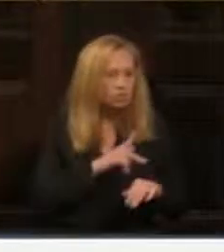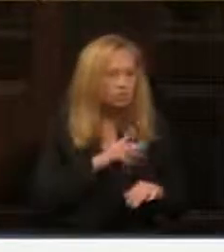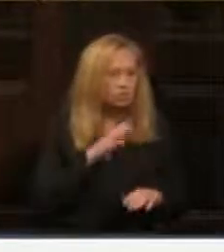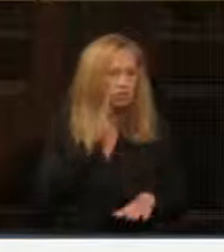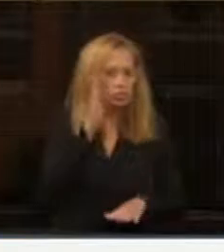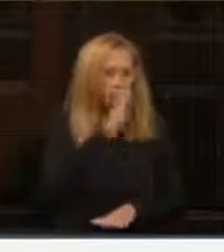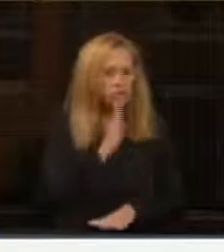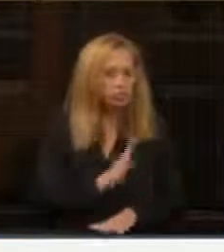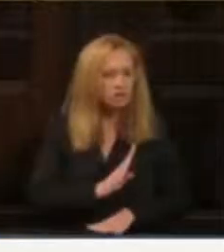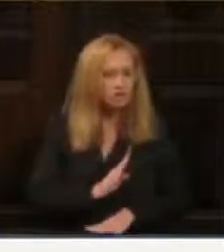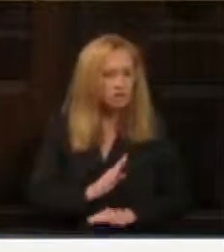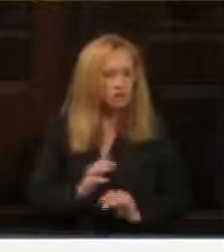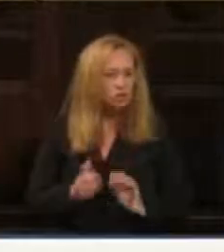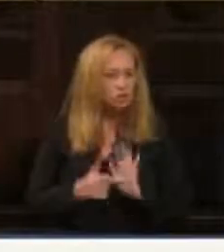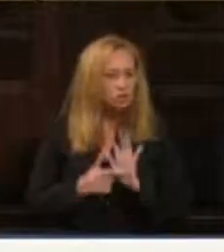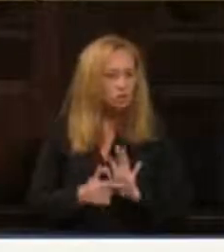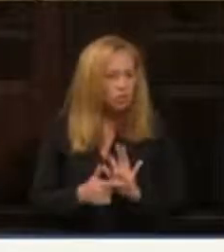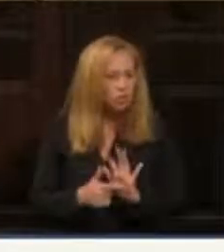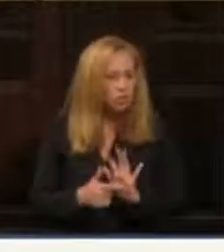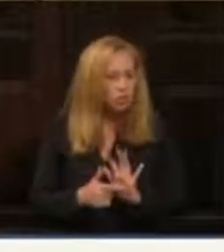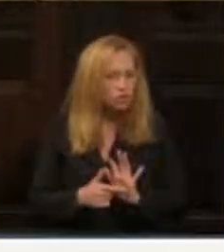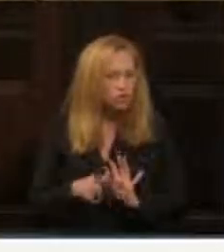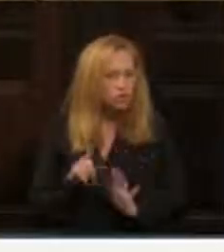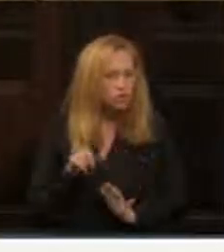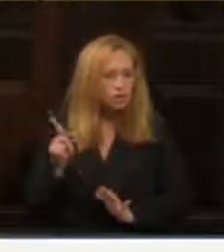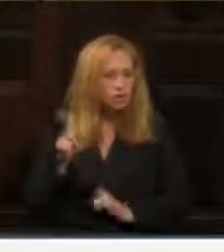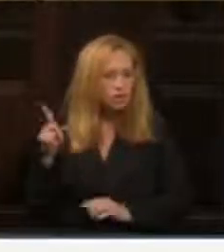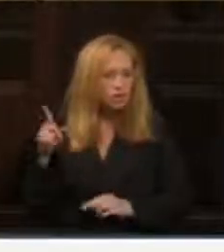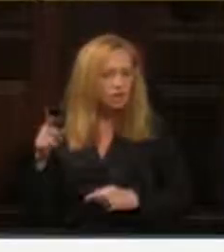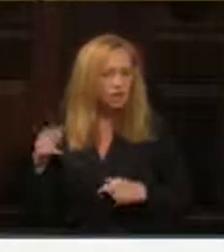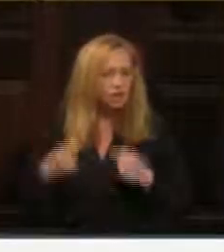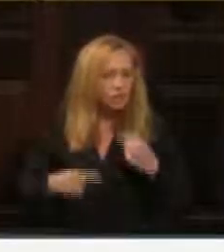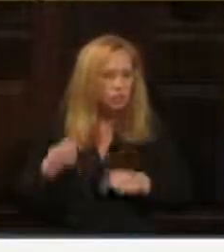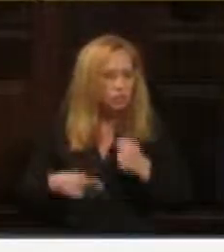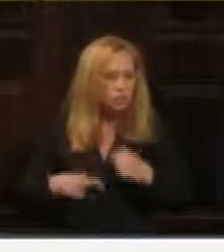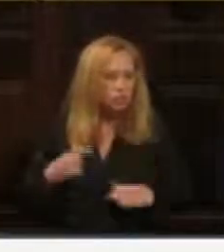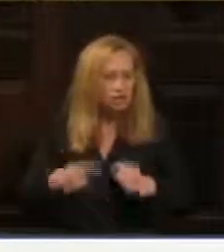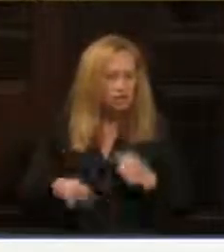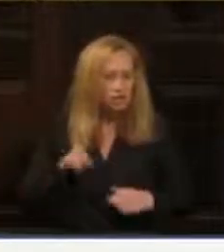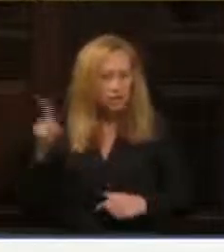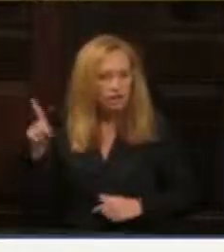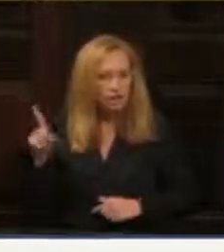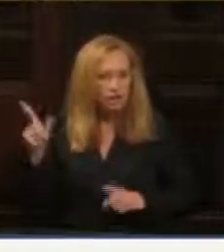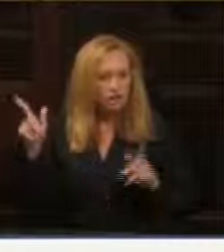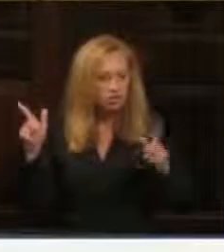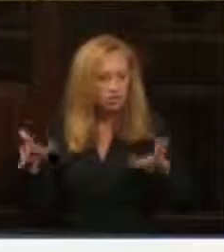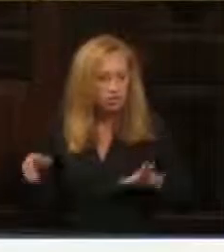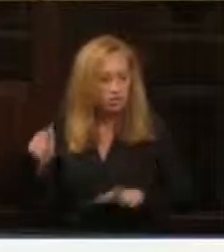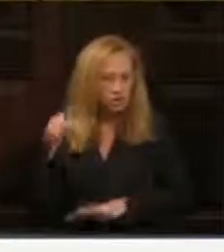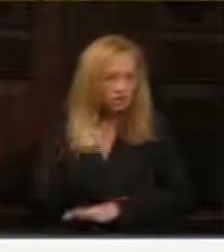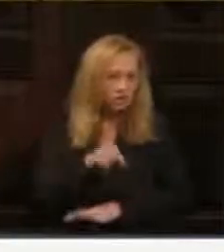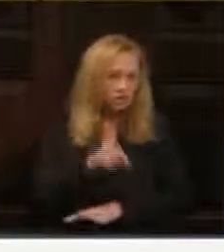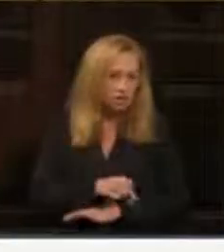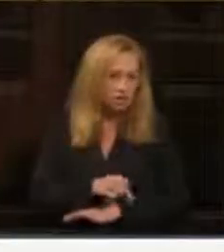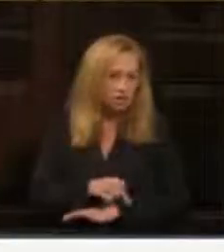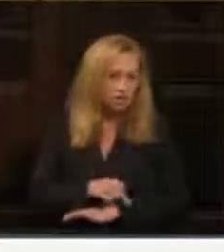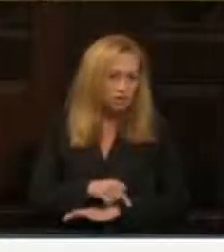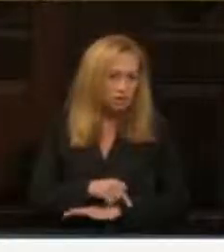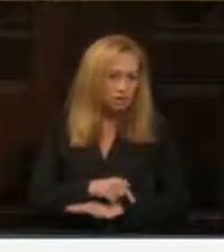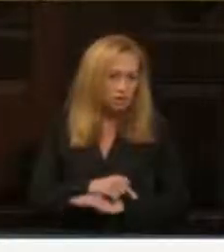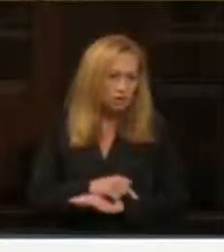como há uma reorientação da política externa brasileira de uma forma, de um nível, de